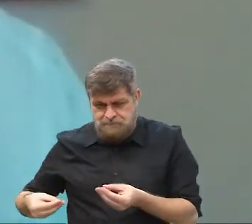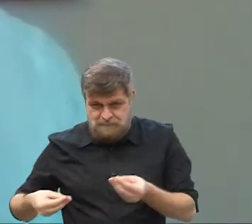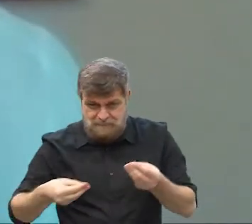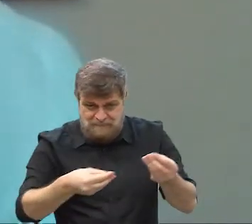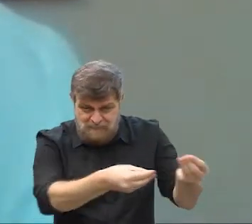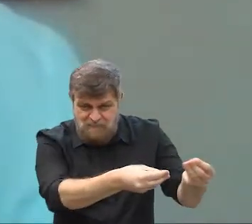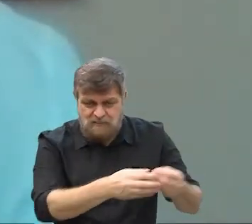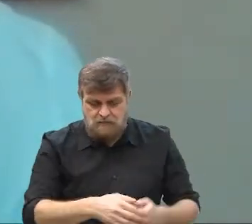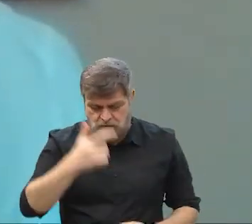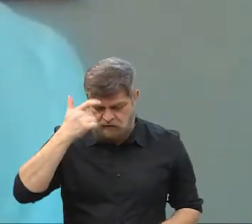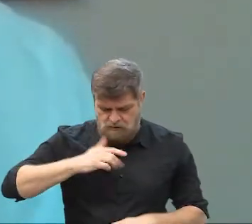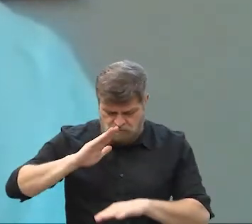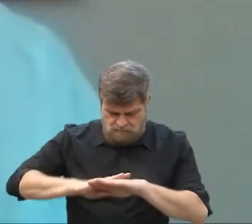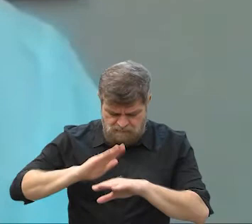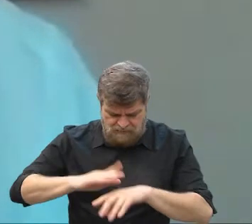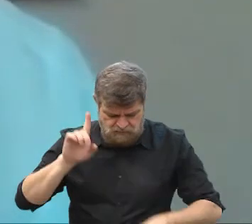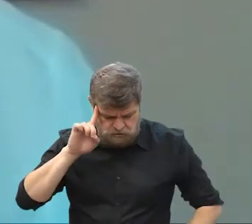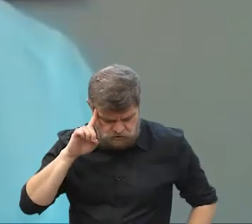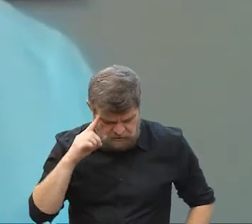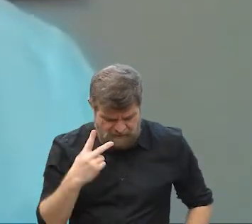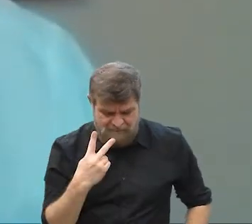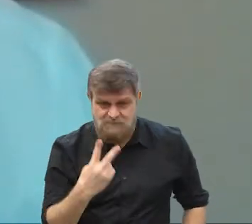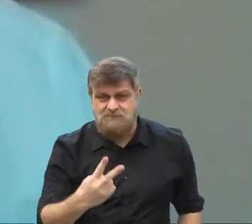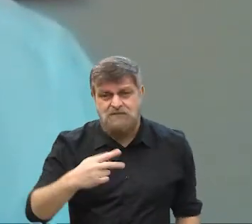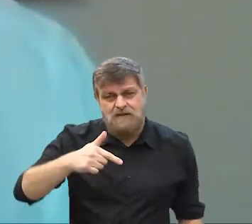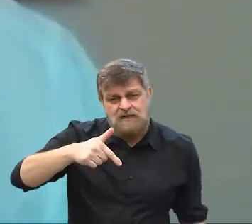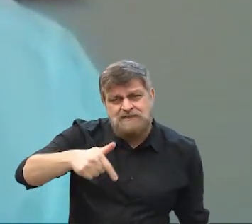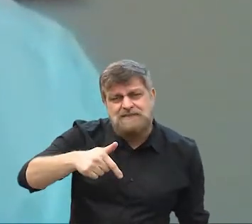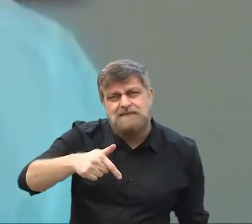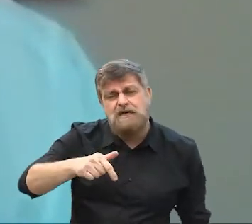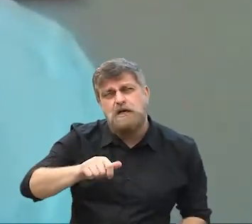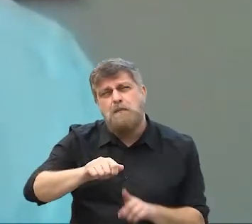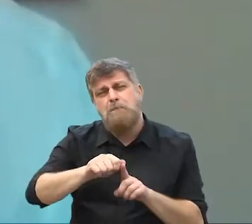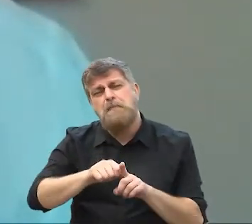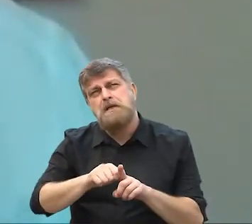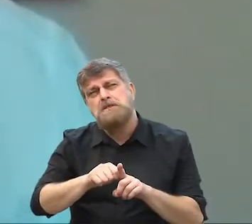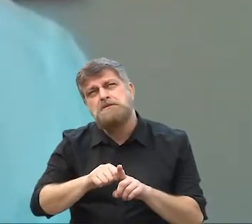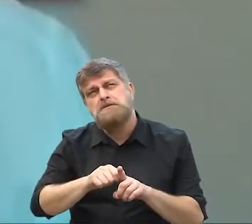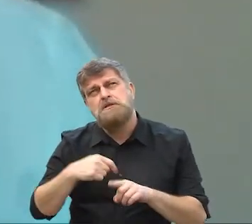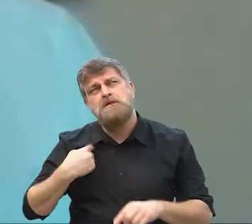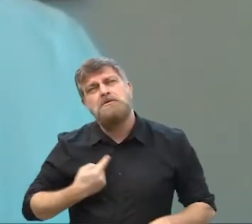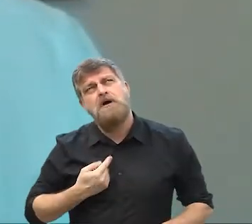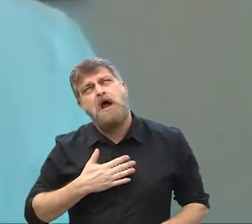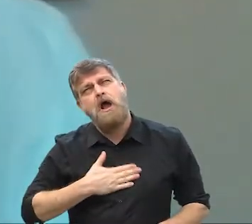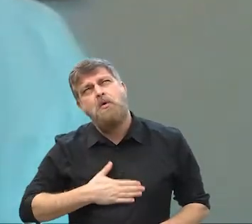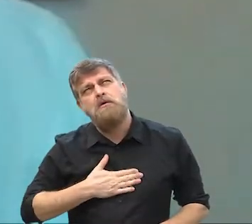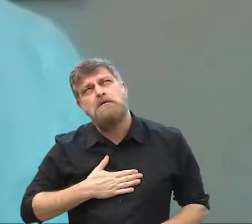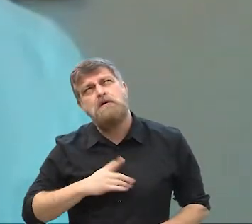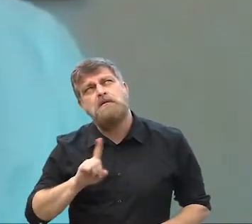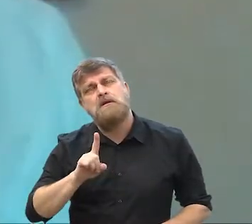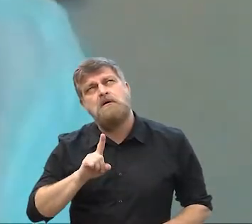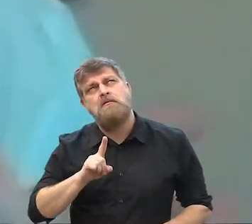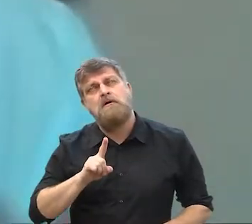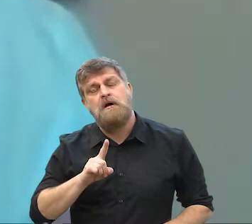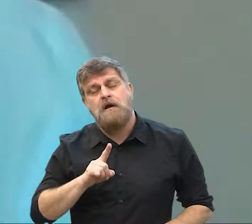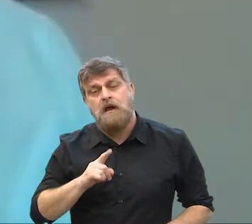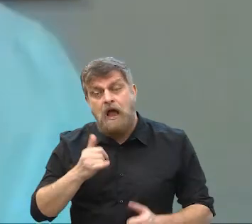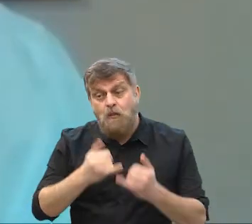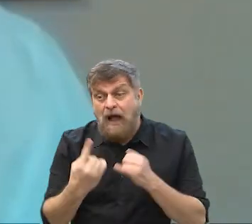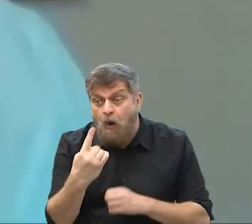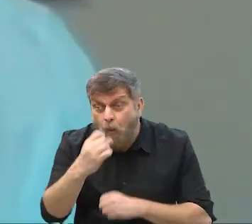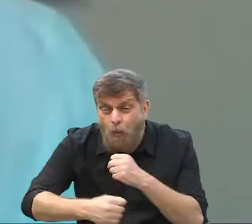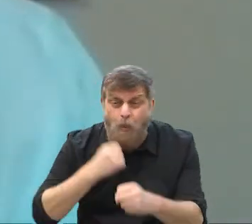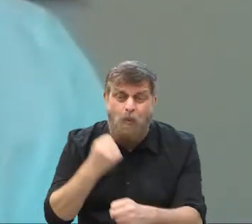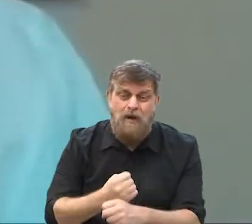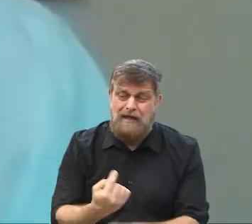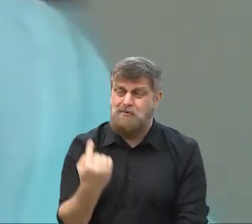essa indicação no dia 27 nós estamos em agosto, 27 de setembro, vai fazer exatamente um ano,